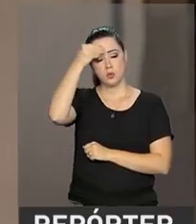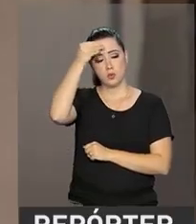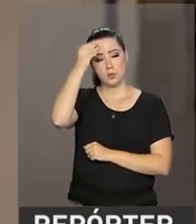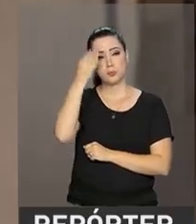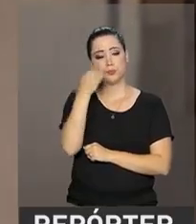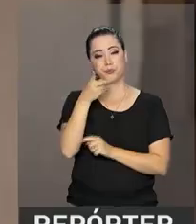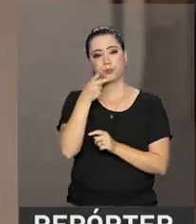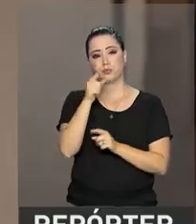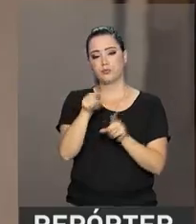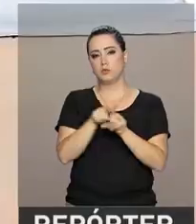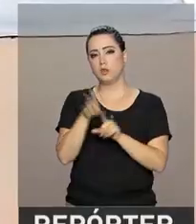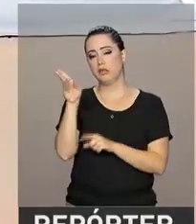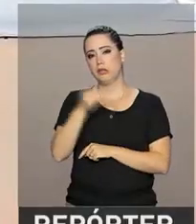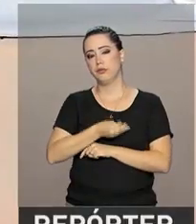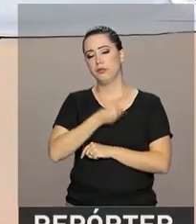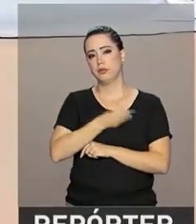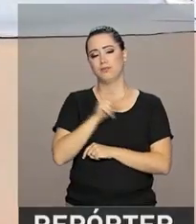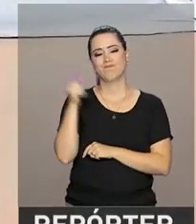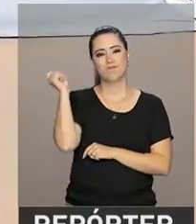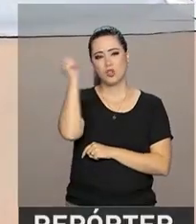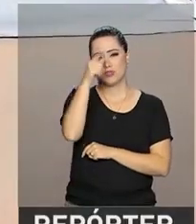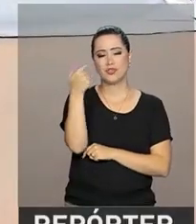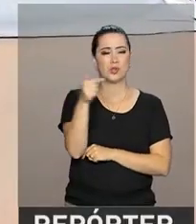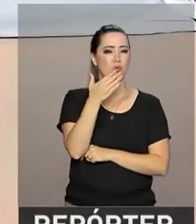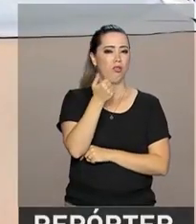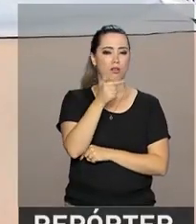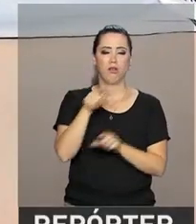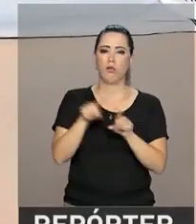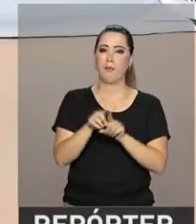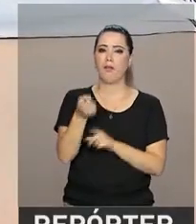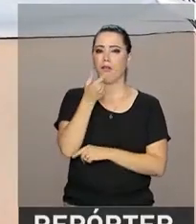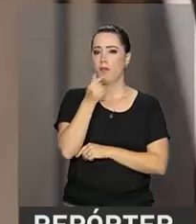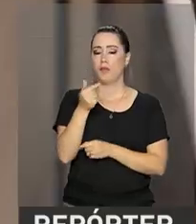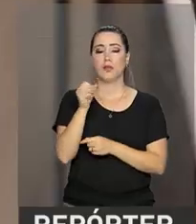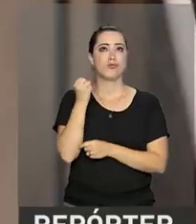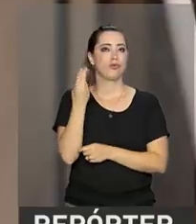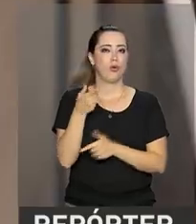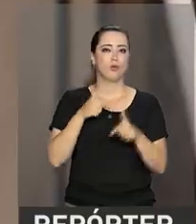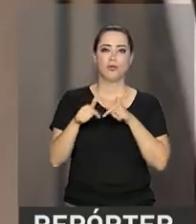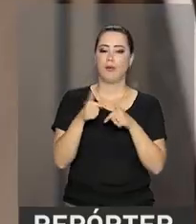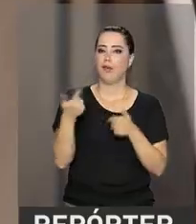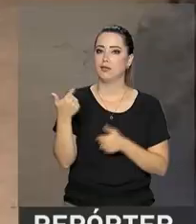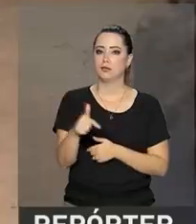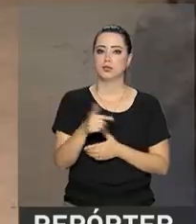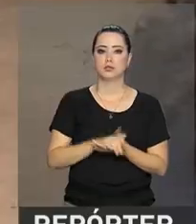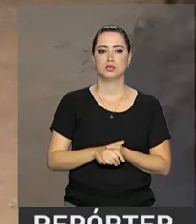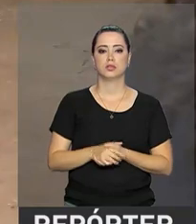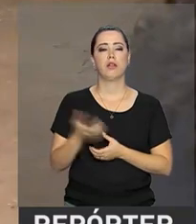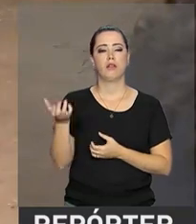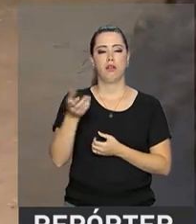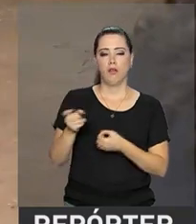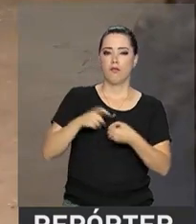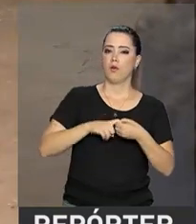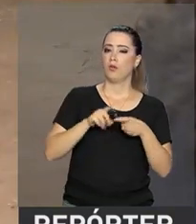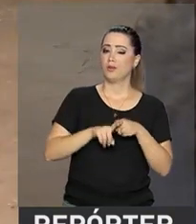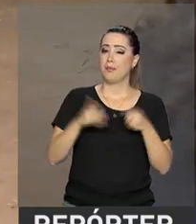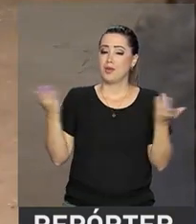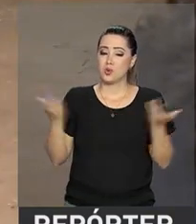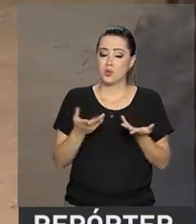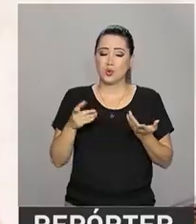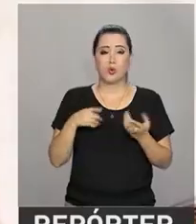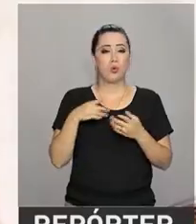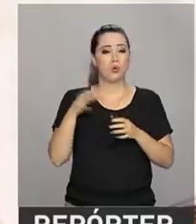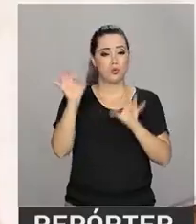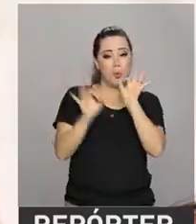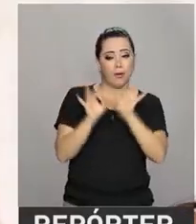estava muito difícil. Não havia comida, medicamentos ou emprego. Pensa em um dia voltar, mas por enquanto, o único